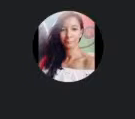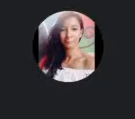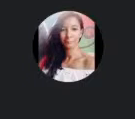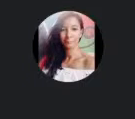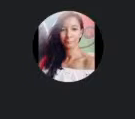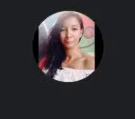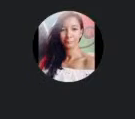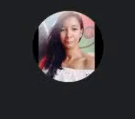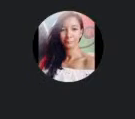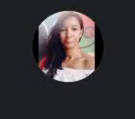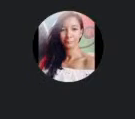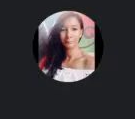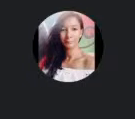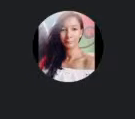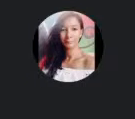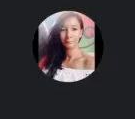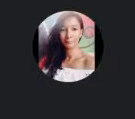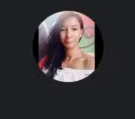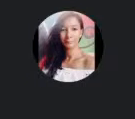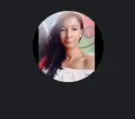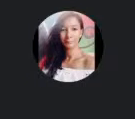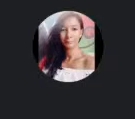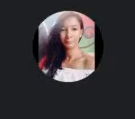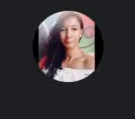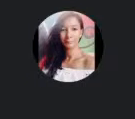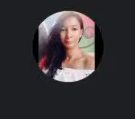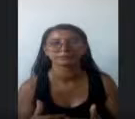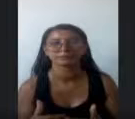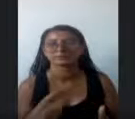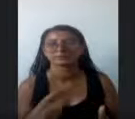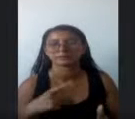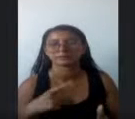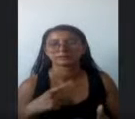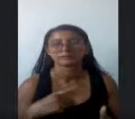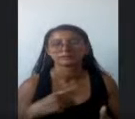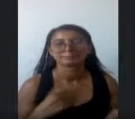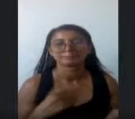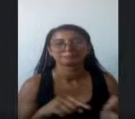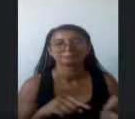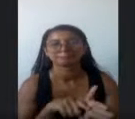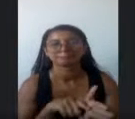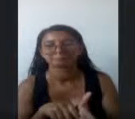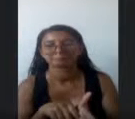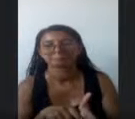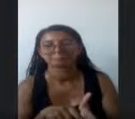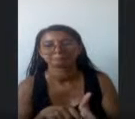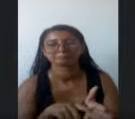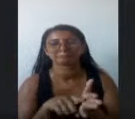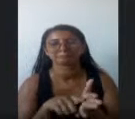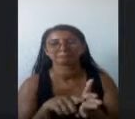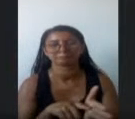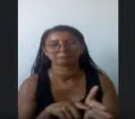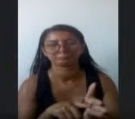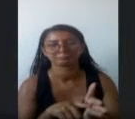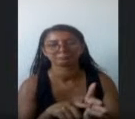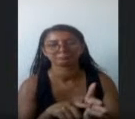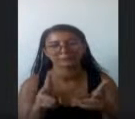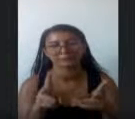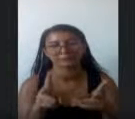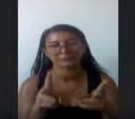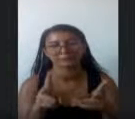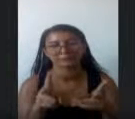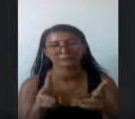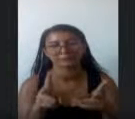percebemos uma queda na procura dos serviços de saúde, uma queda na distribuição e no acesso